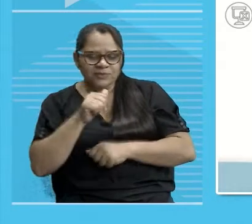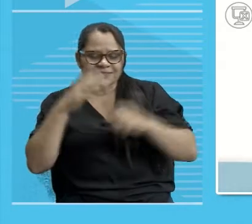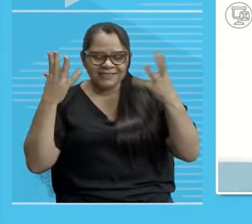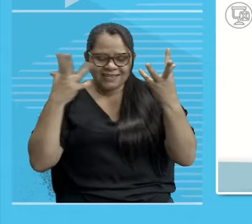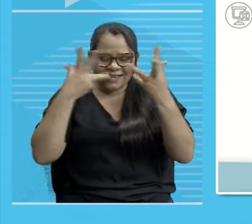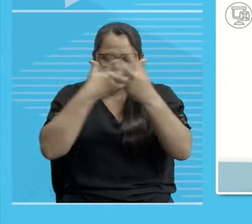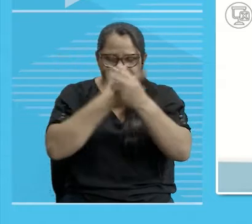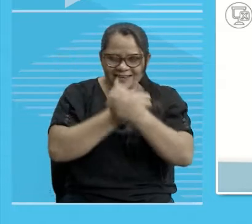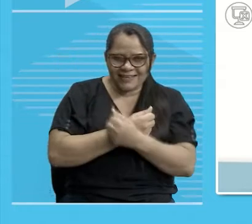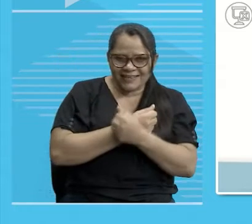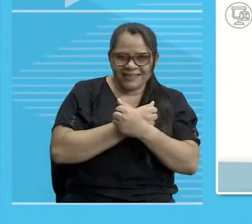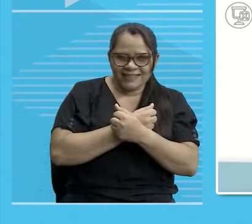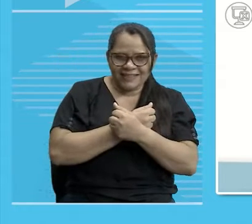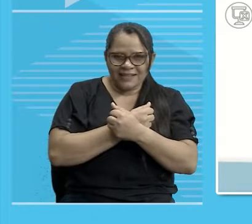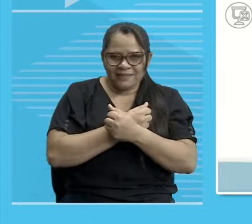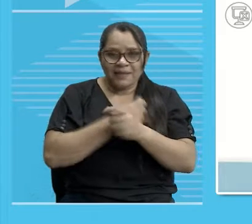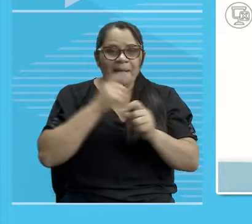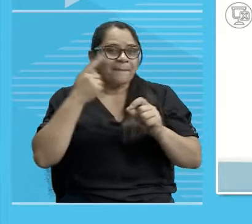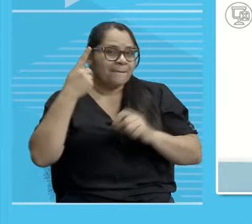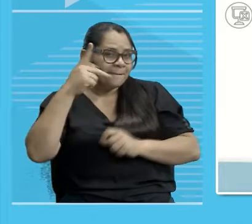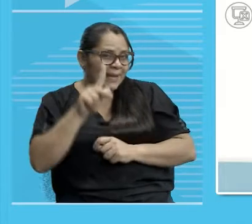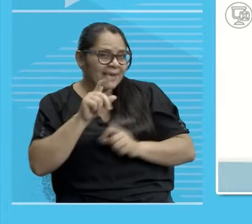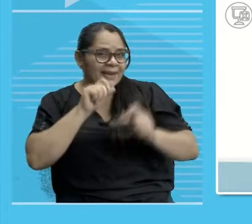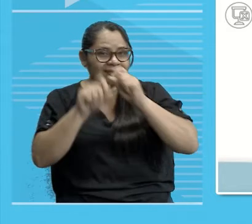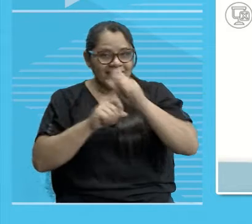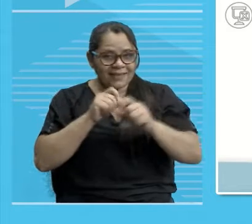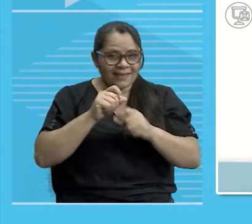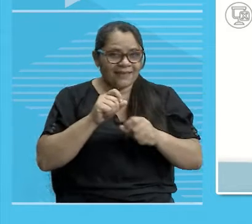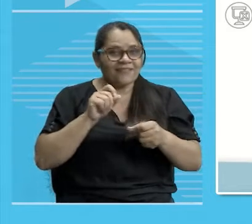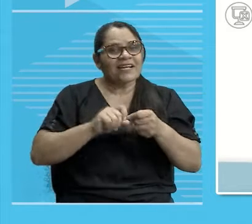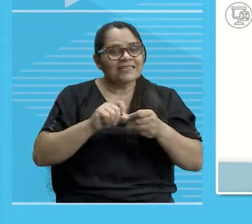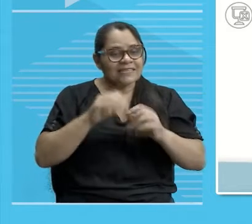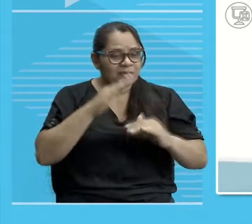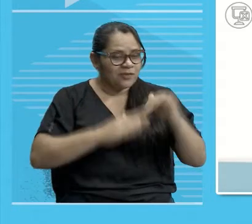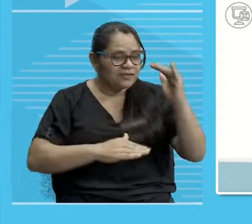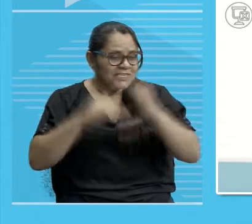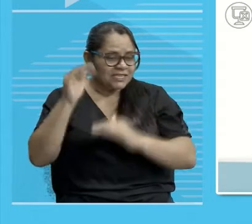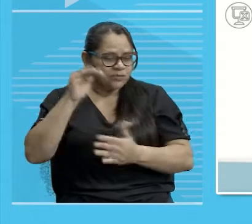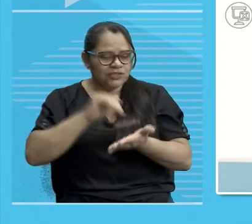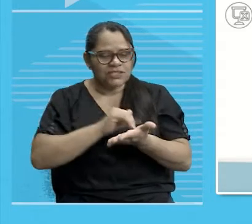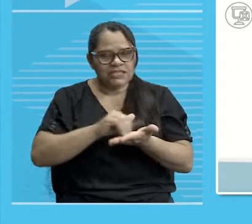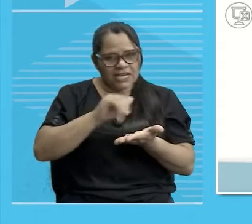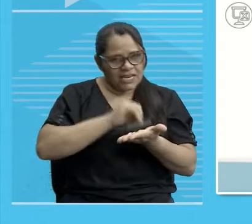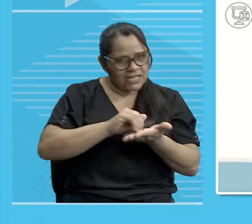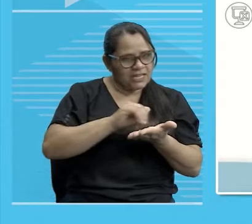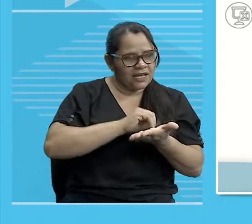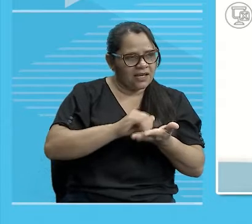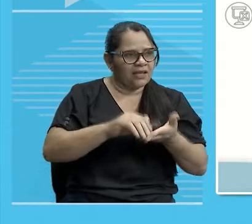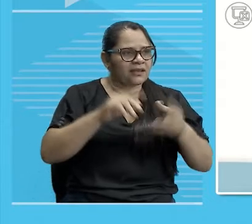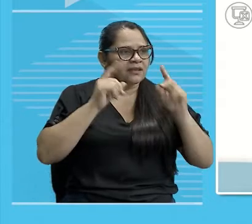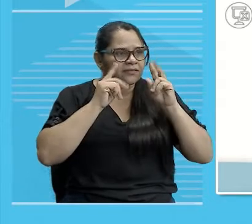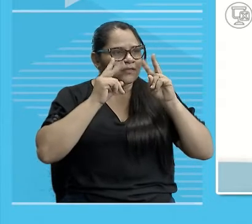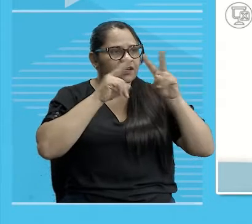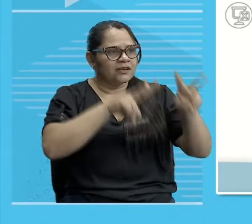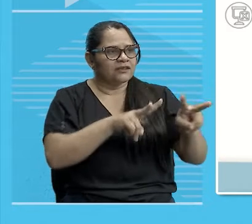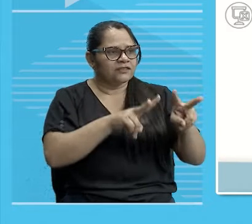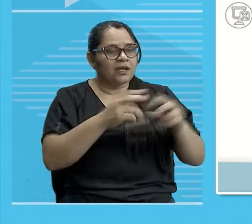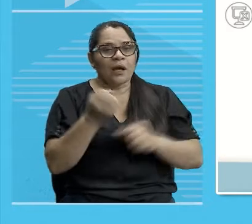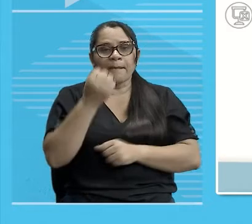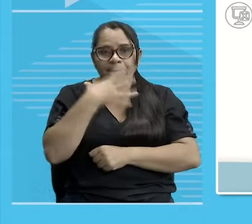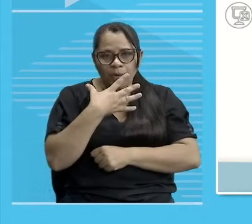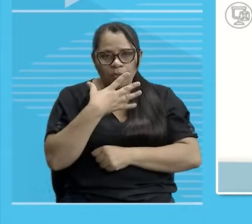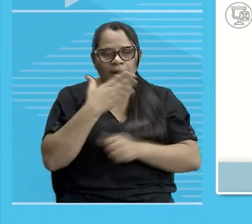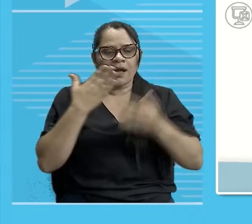aparência para secretária turma esse termo boa